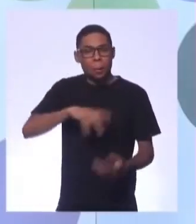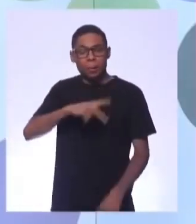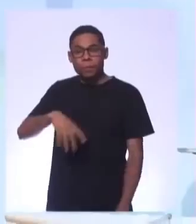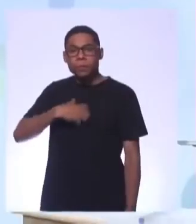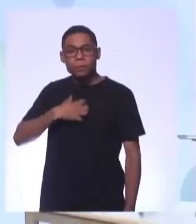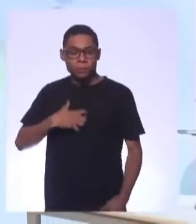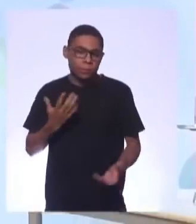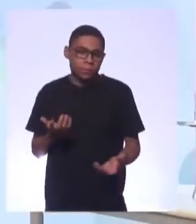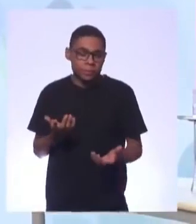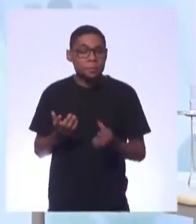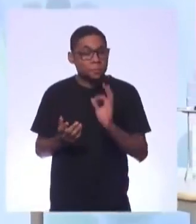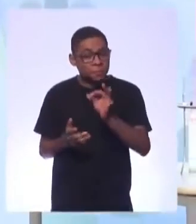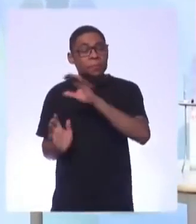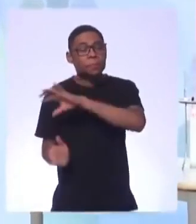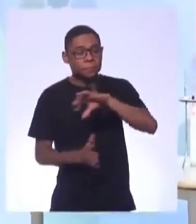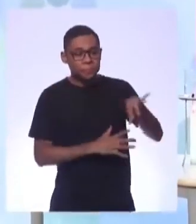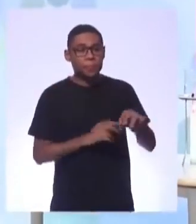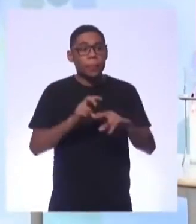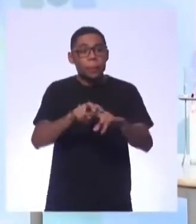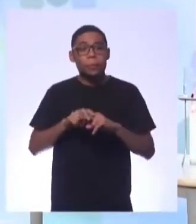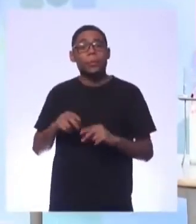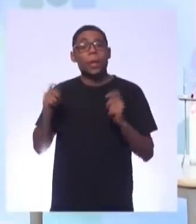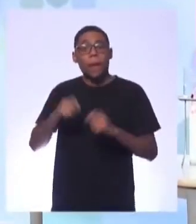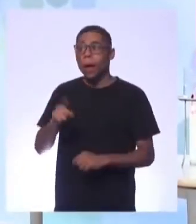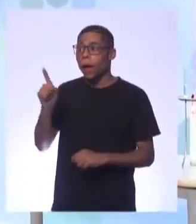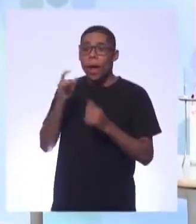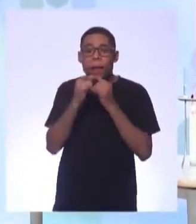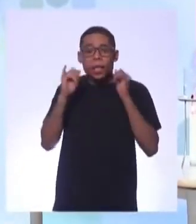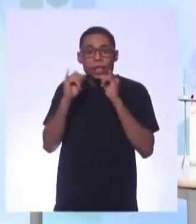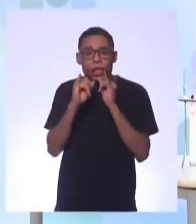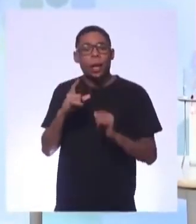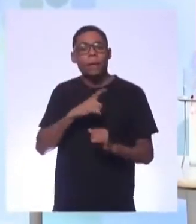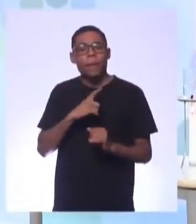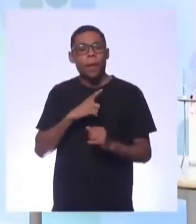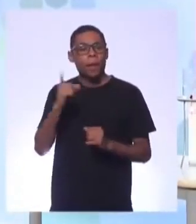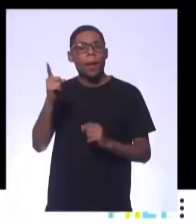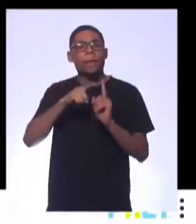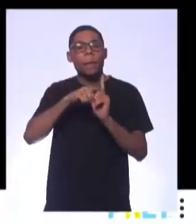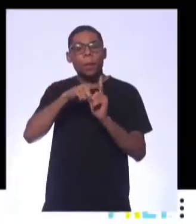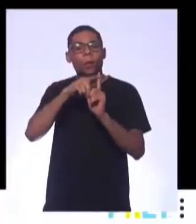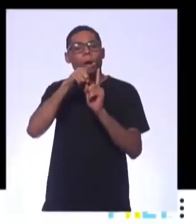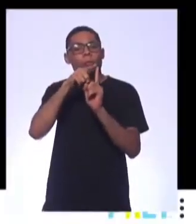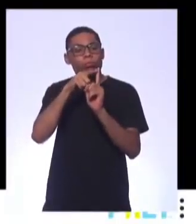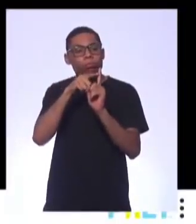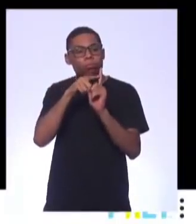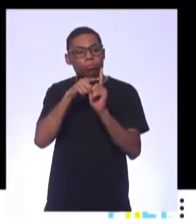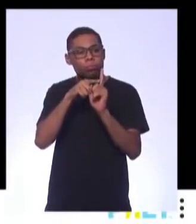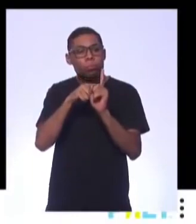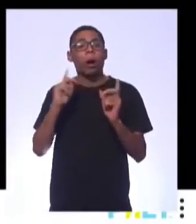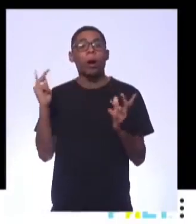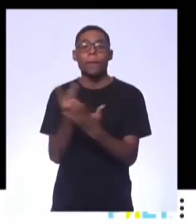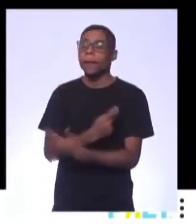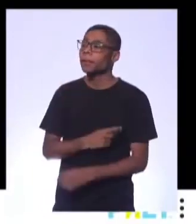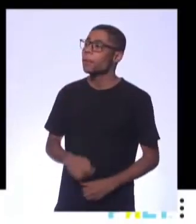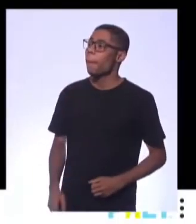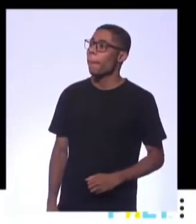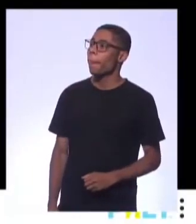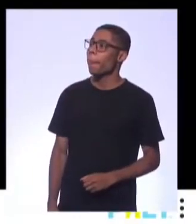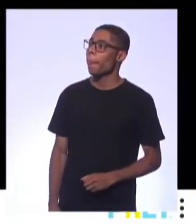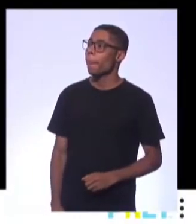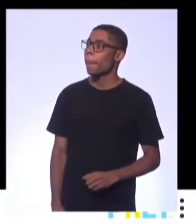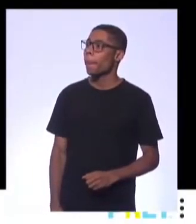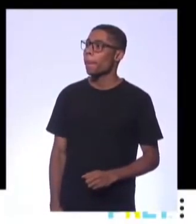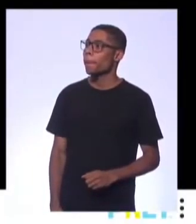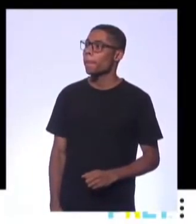né? Resfriar o sistema, né? Aí a temperatura vai diminuindo, né? Então eu estou tirando energia do sistema, a temperatura vai ficam